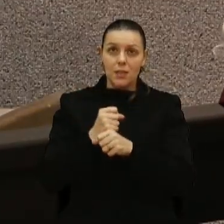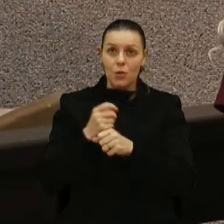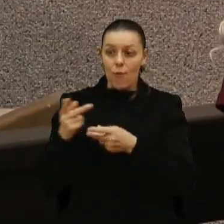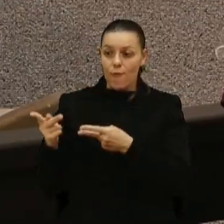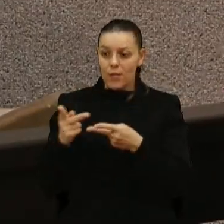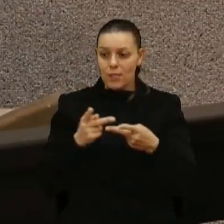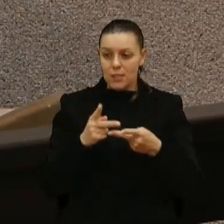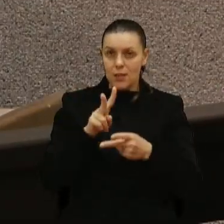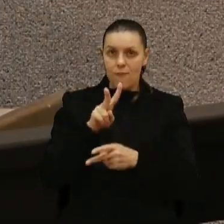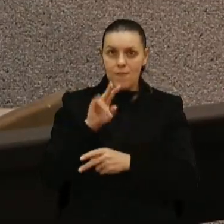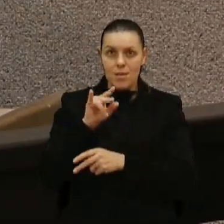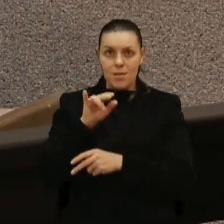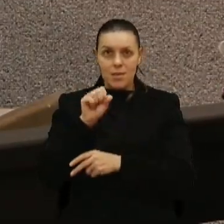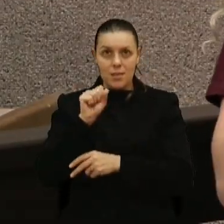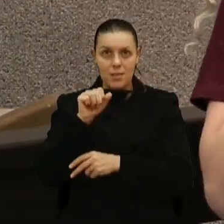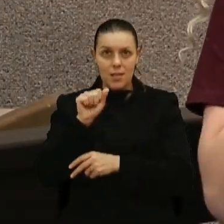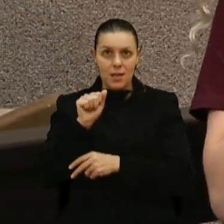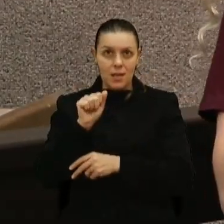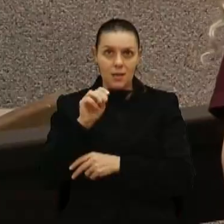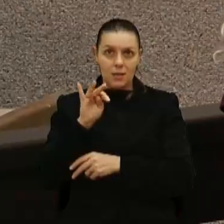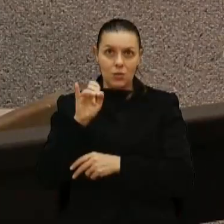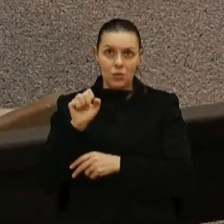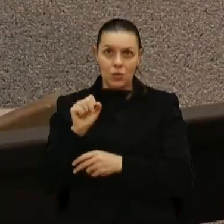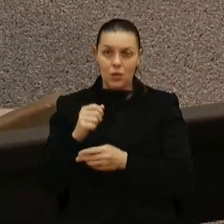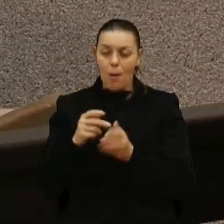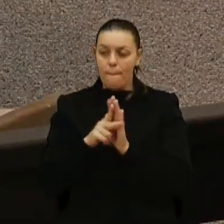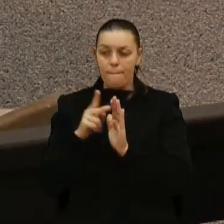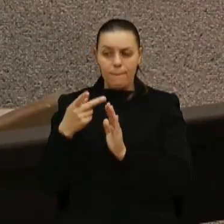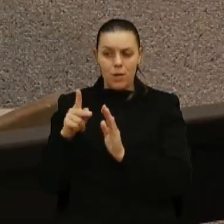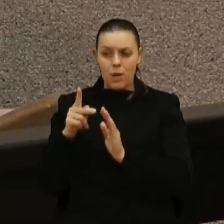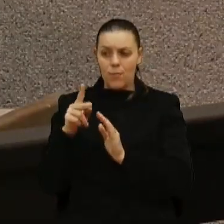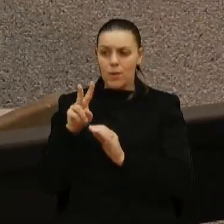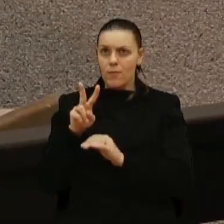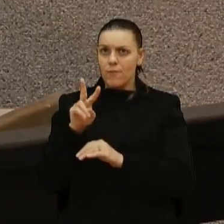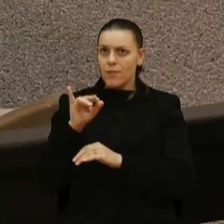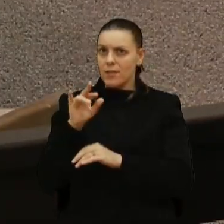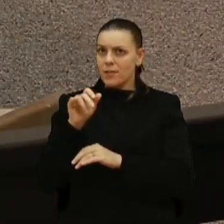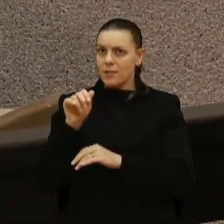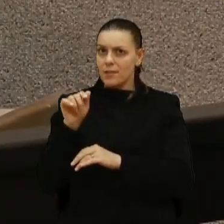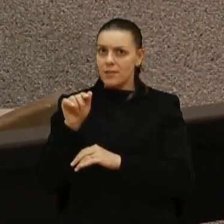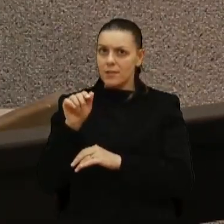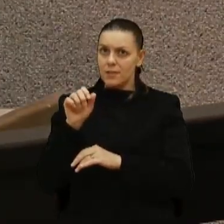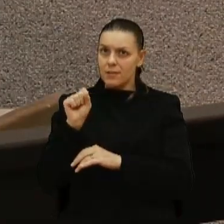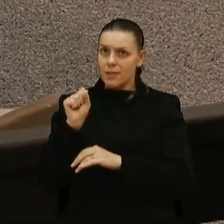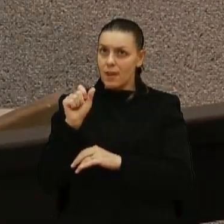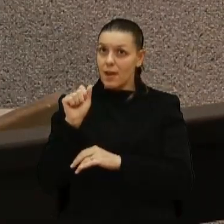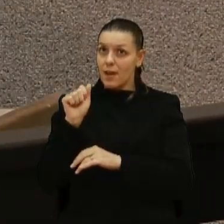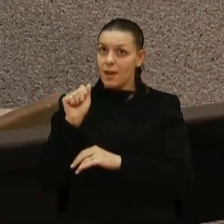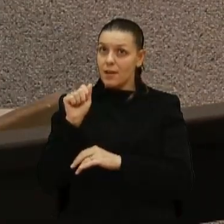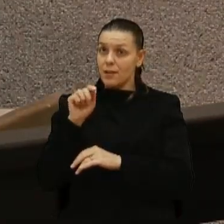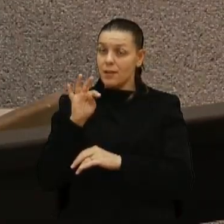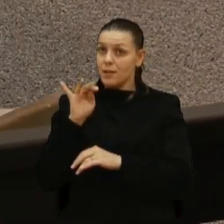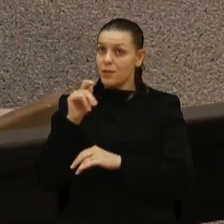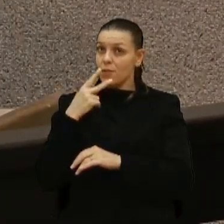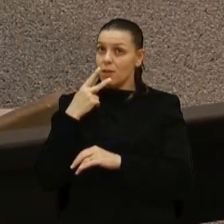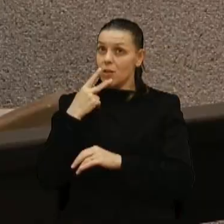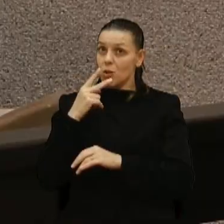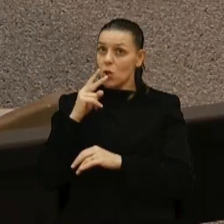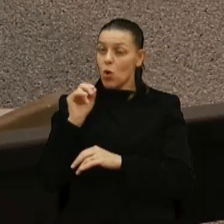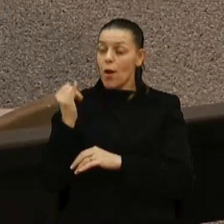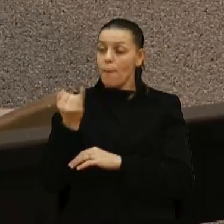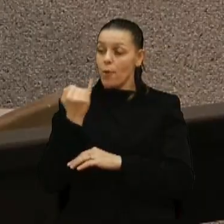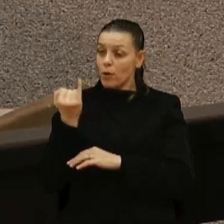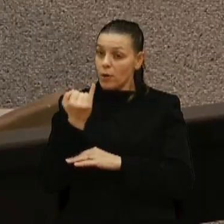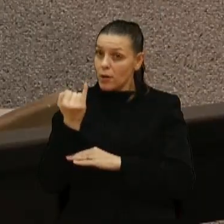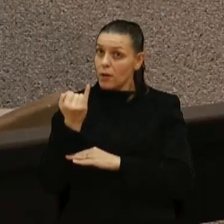na Visat, onde a gente teve, a própria Visat nos falou da importância das paradas de